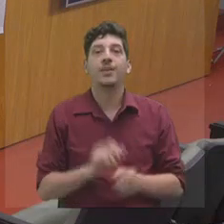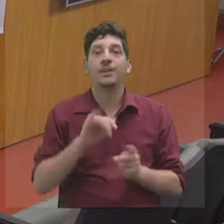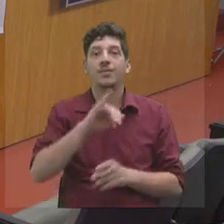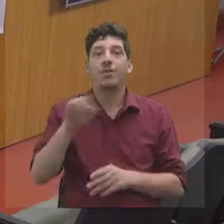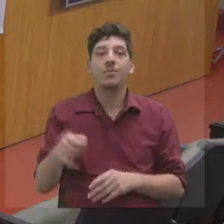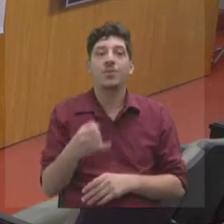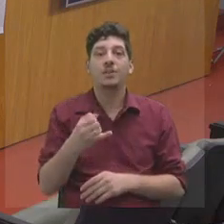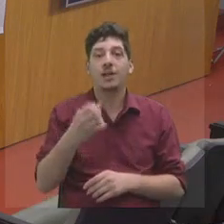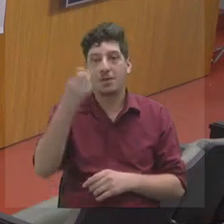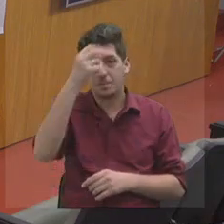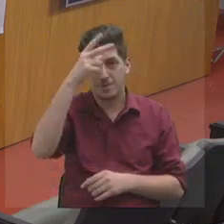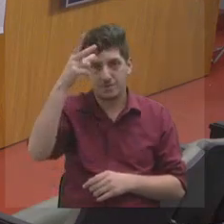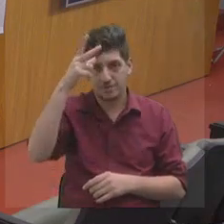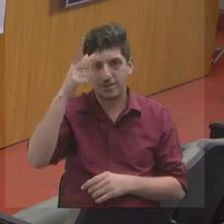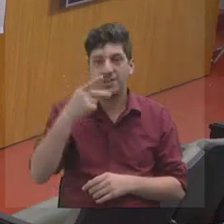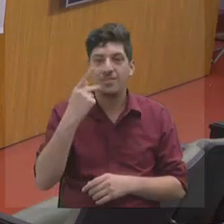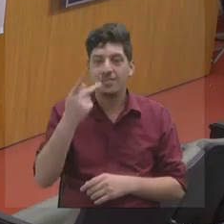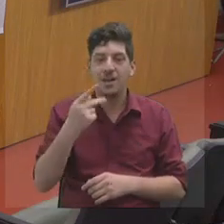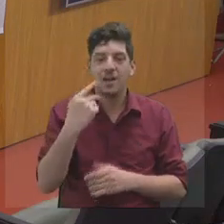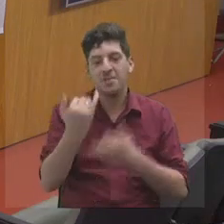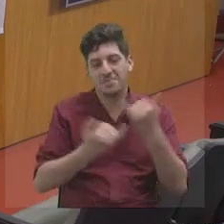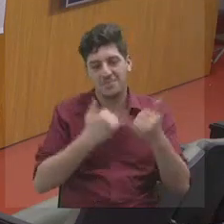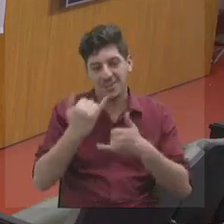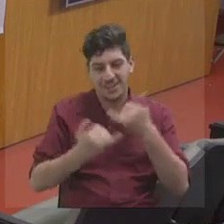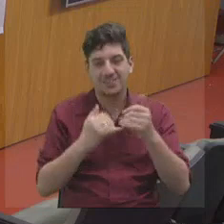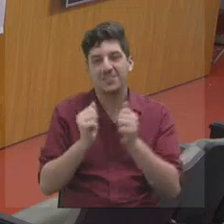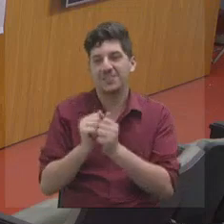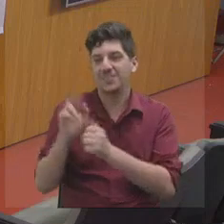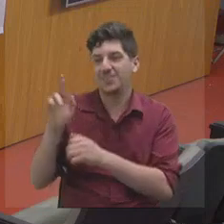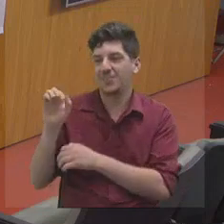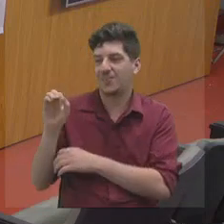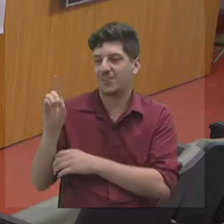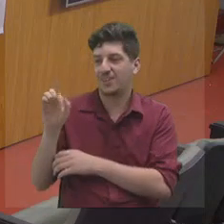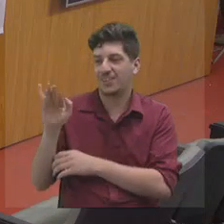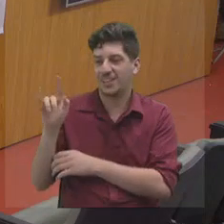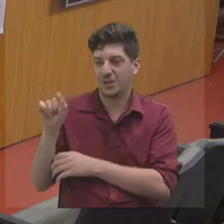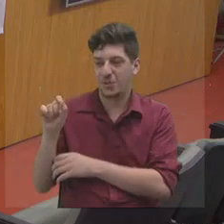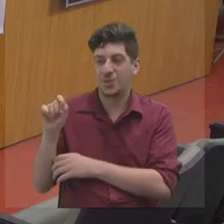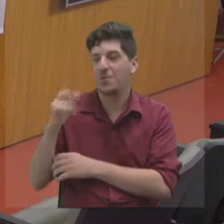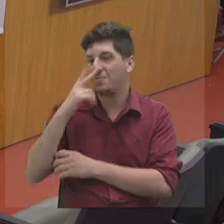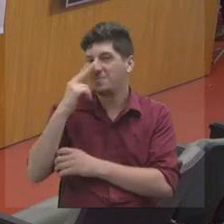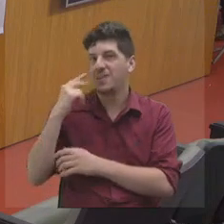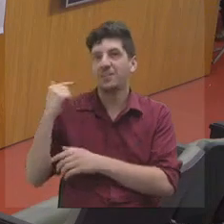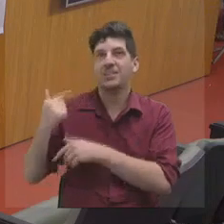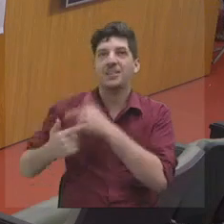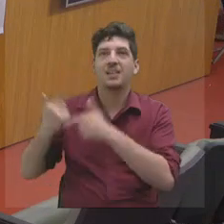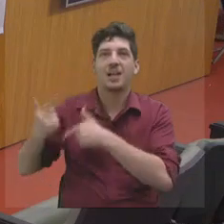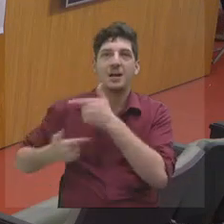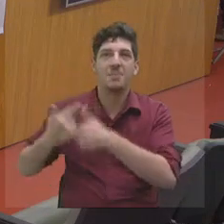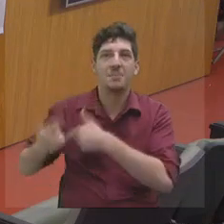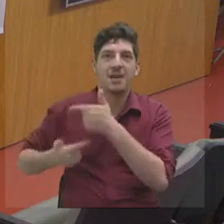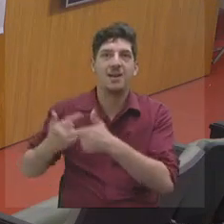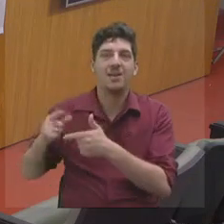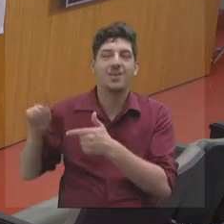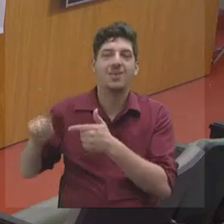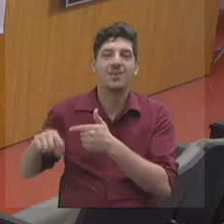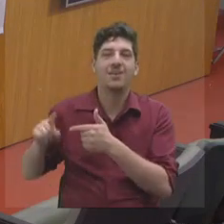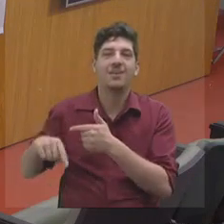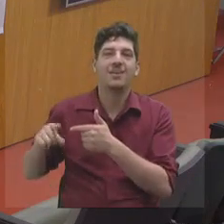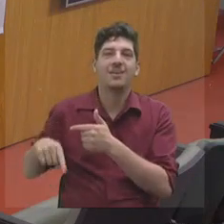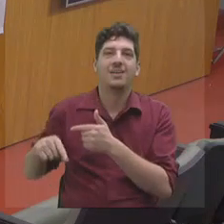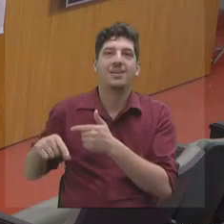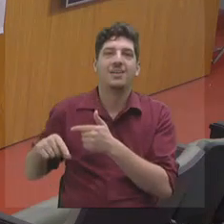dar boas notícias né Eu brinco com o Rodrigo direto o Rodrigo já tinha um trabalho que que é ingrato que era né